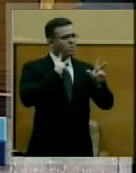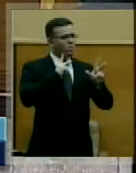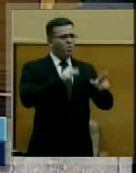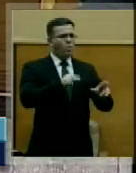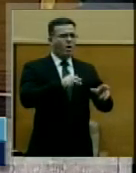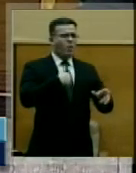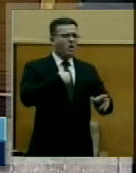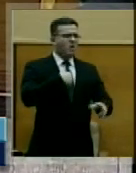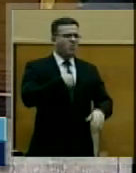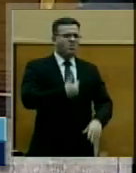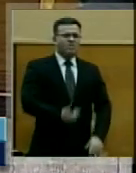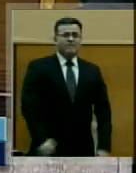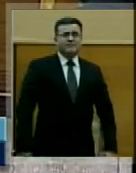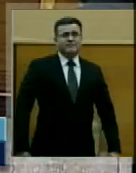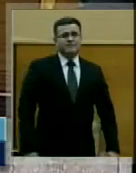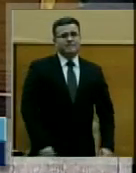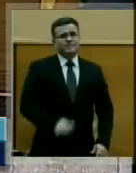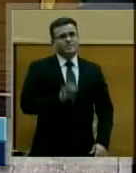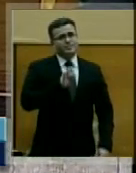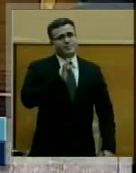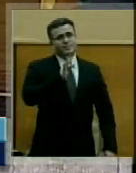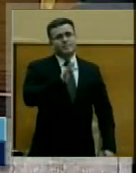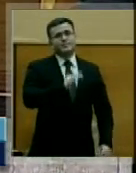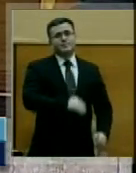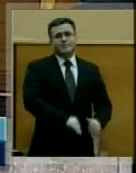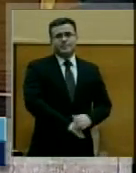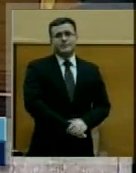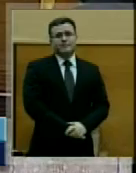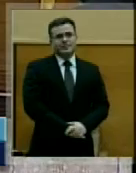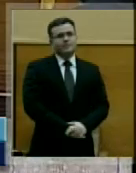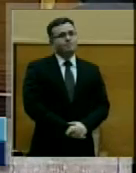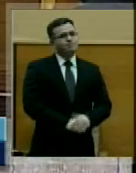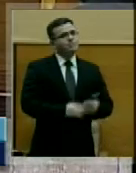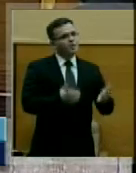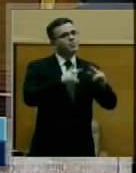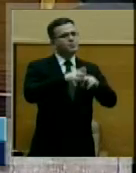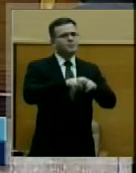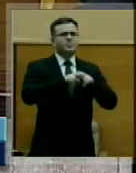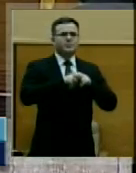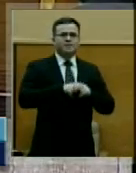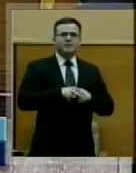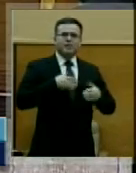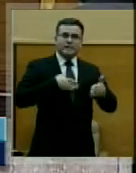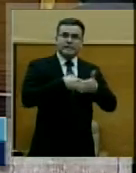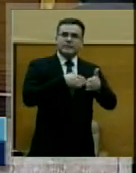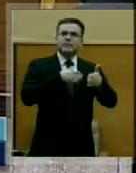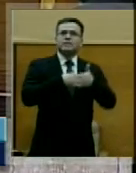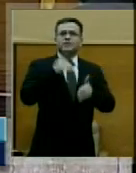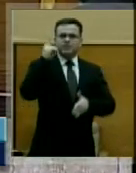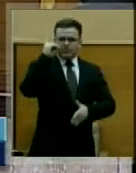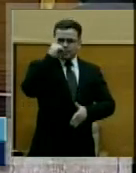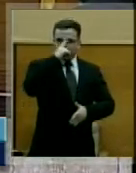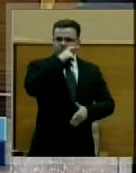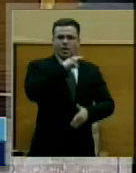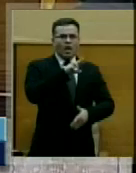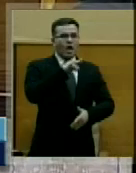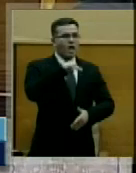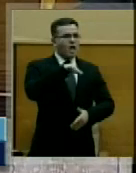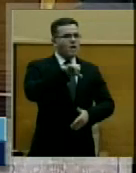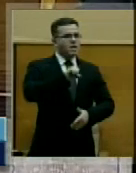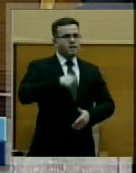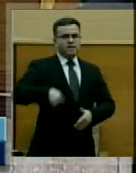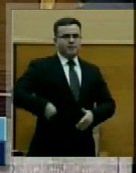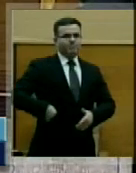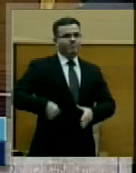também? E a partir daí vem toda a série de dificuldades que um doente renal crônico tem. E eu queria